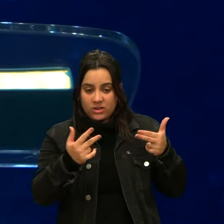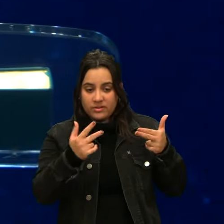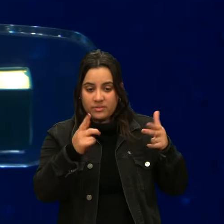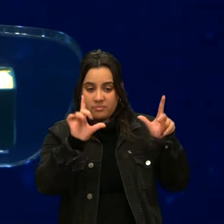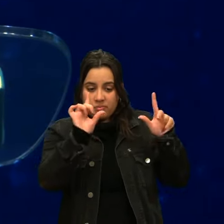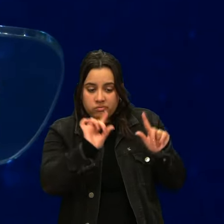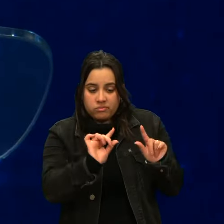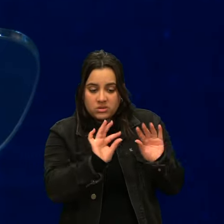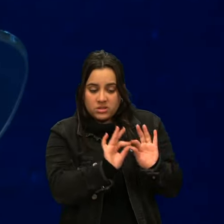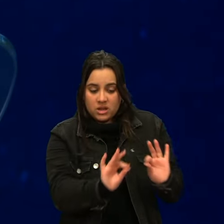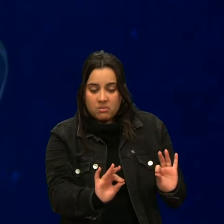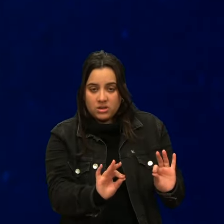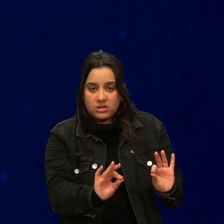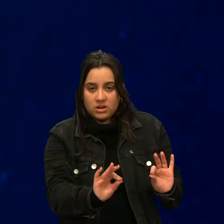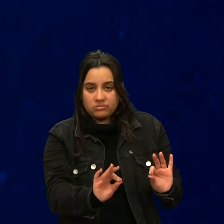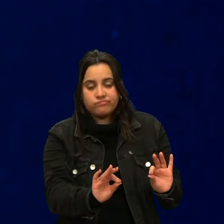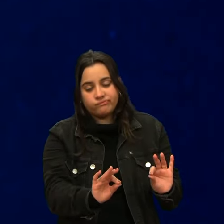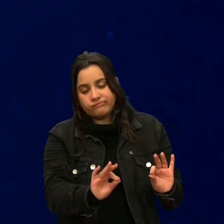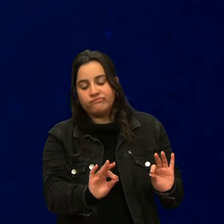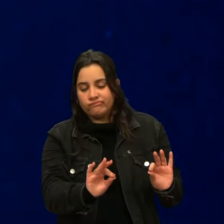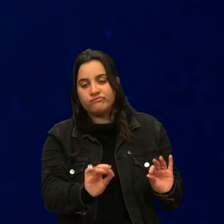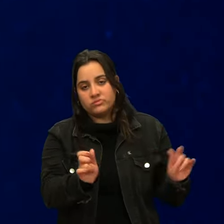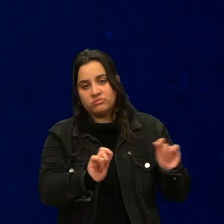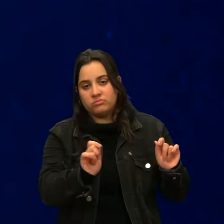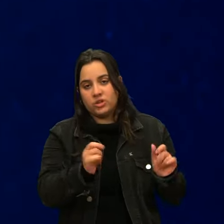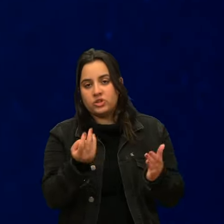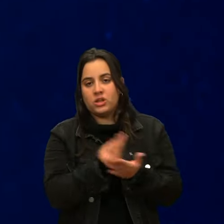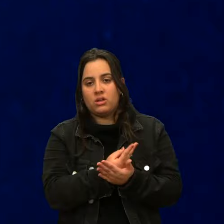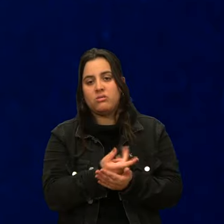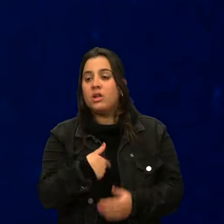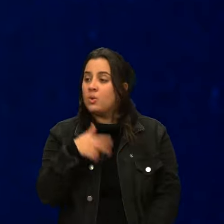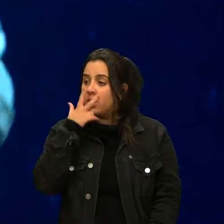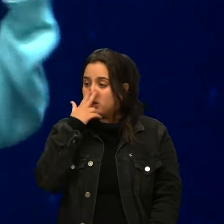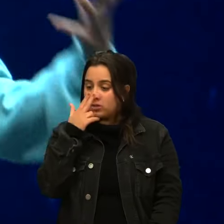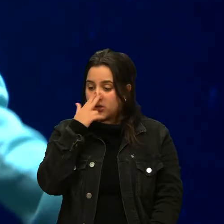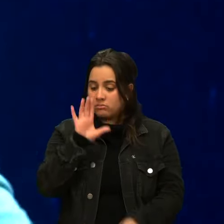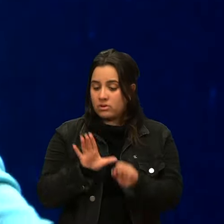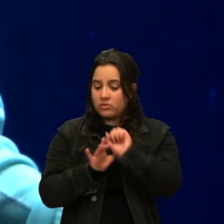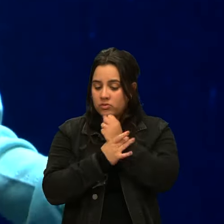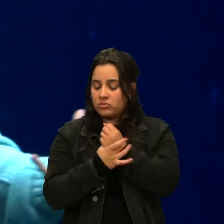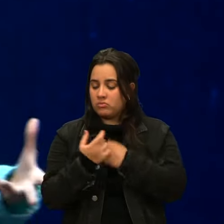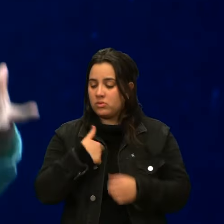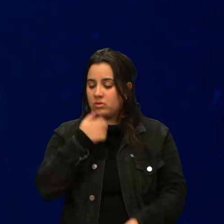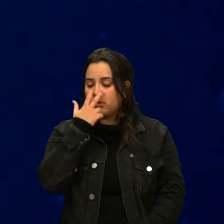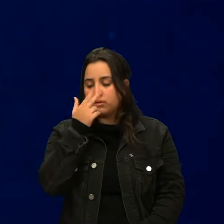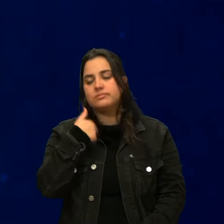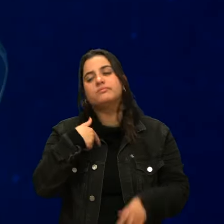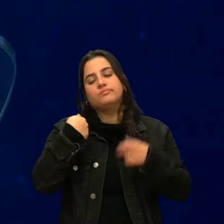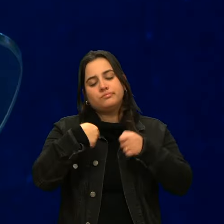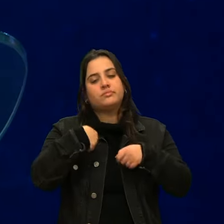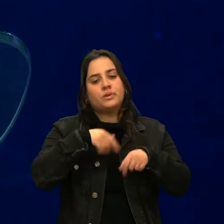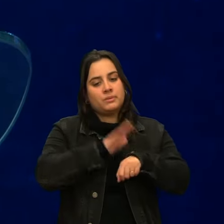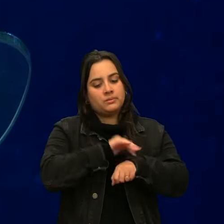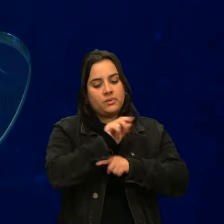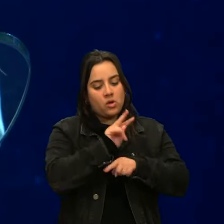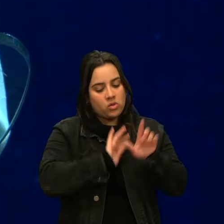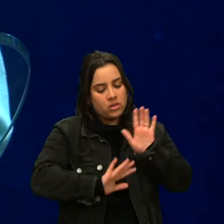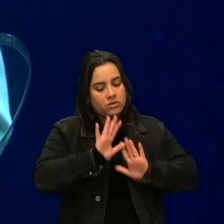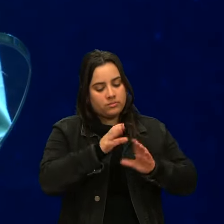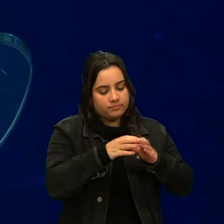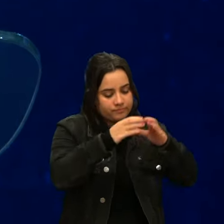podem dar errado. Eu achei que o vaso estava seguro e não estava. Eu devia ter sido mais cuidadosa na hora de colocar no